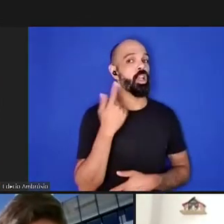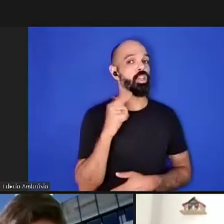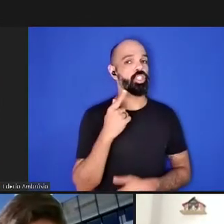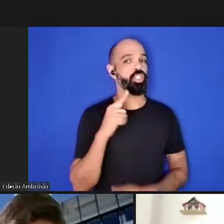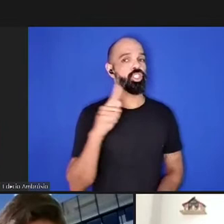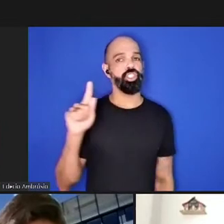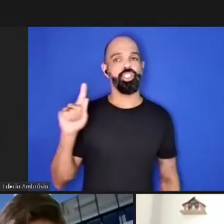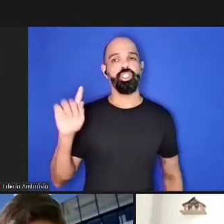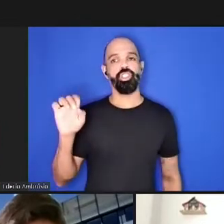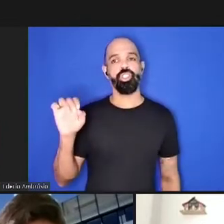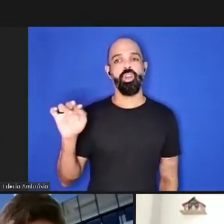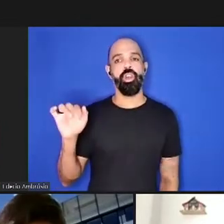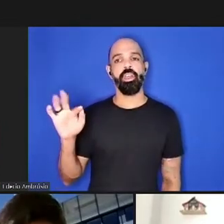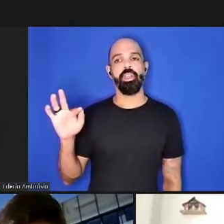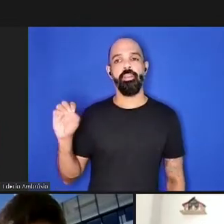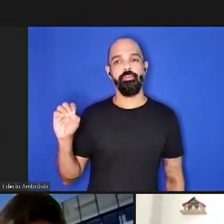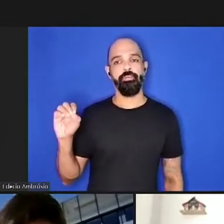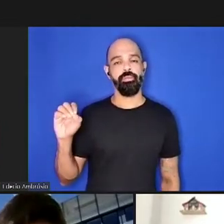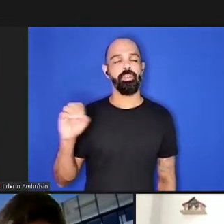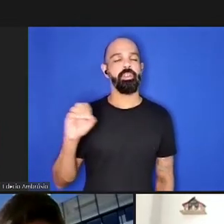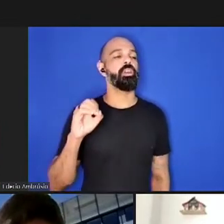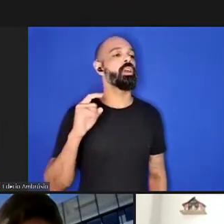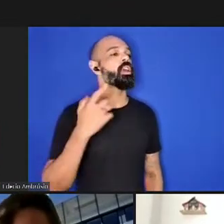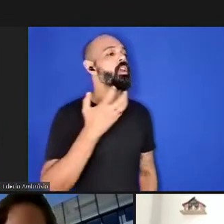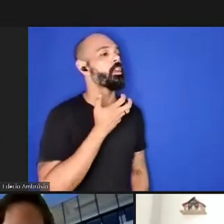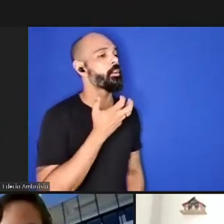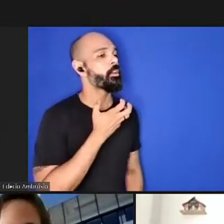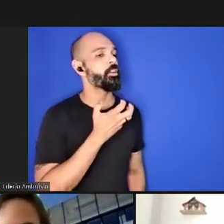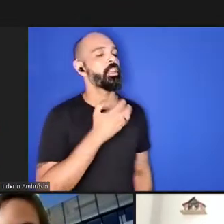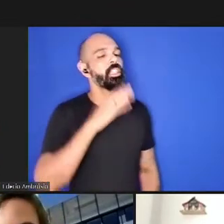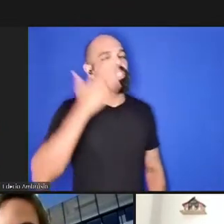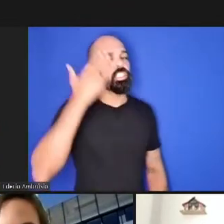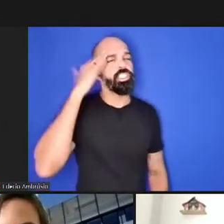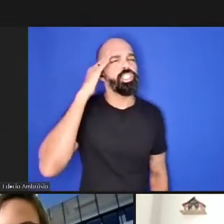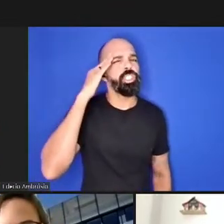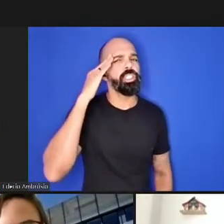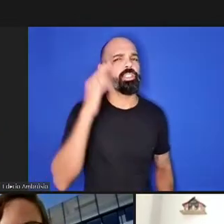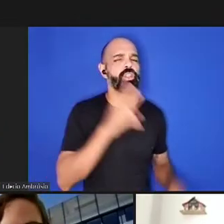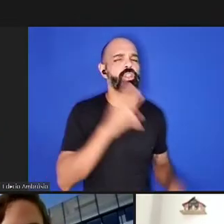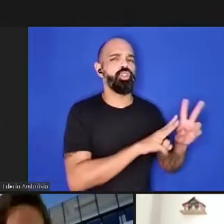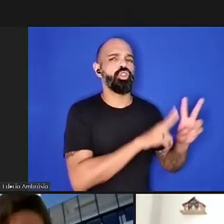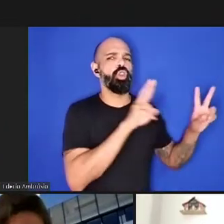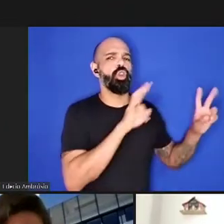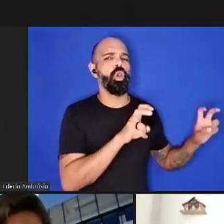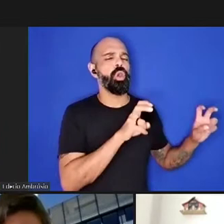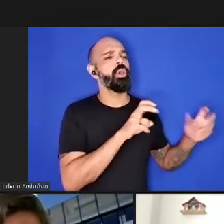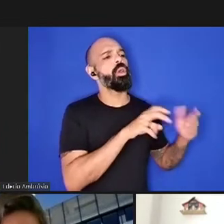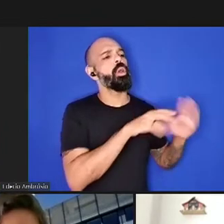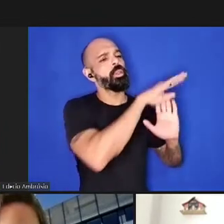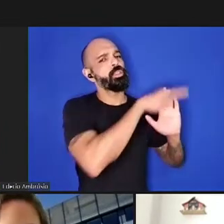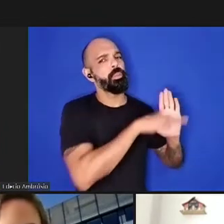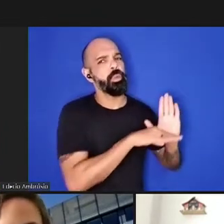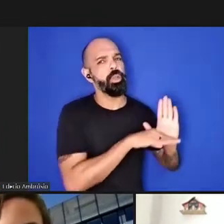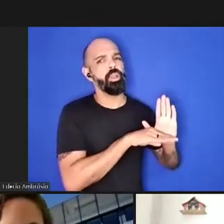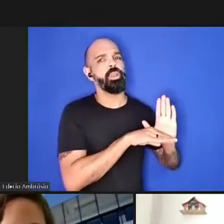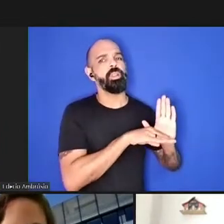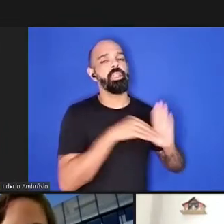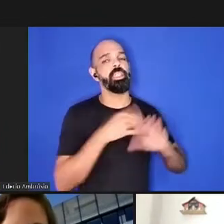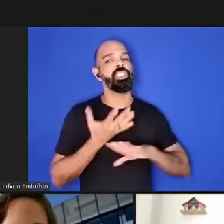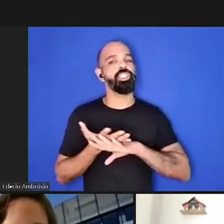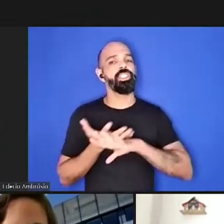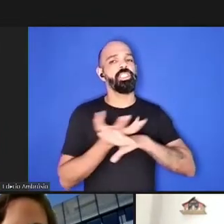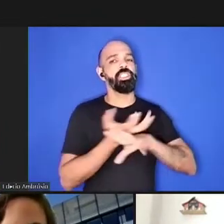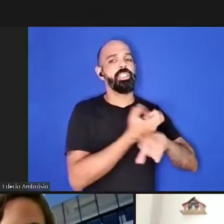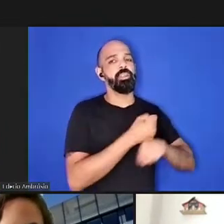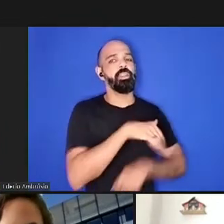von Humboldt, ele queria entender um pouco mais sobre os programas interdisciplinares na área